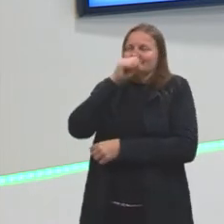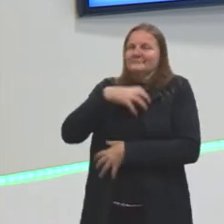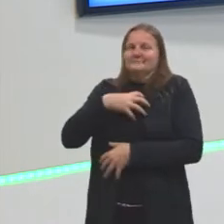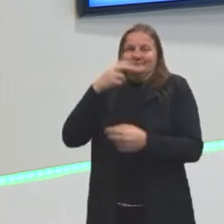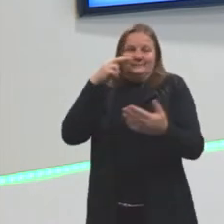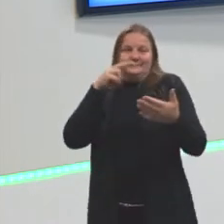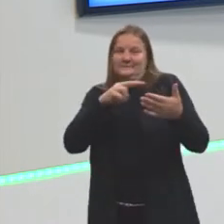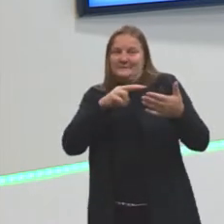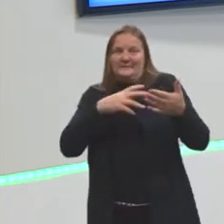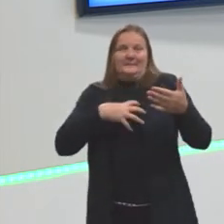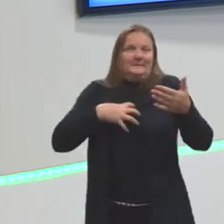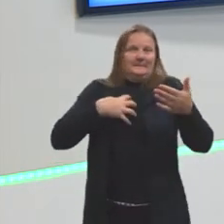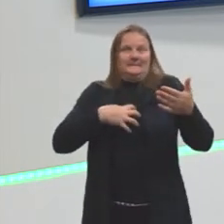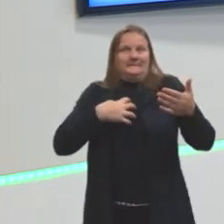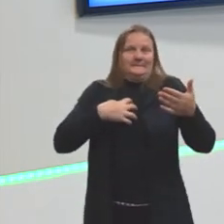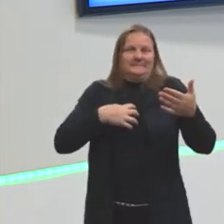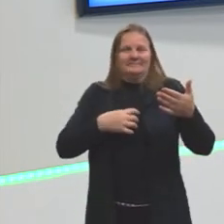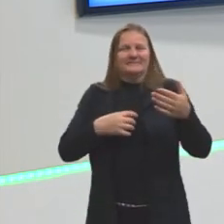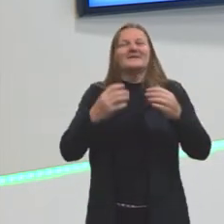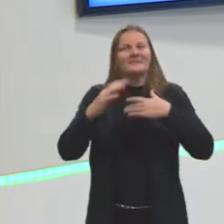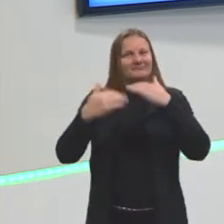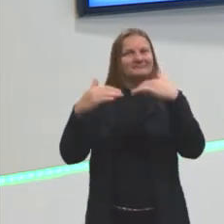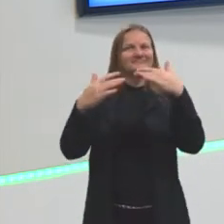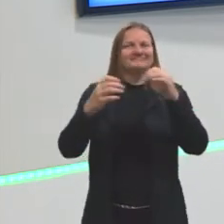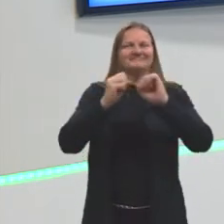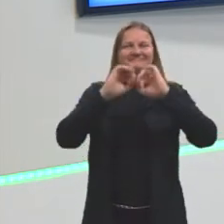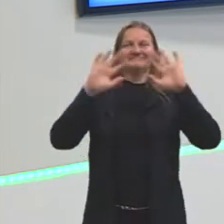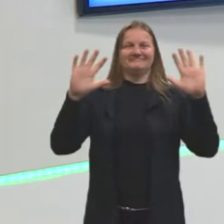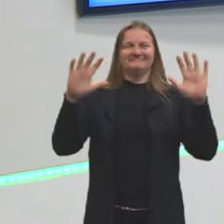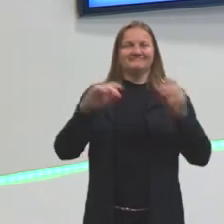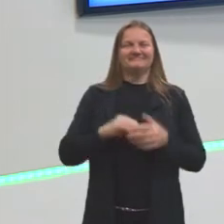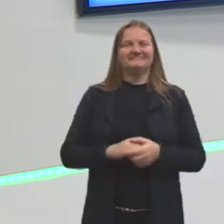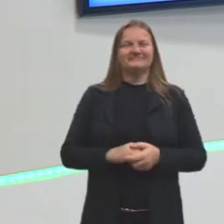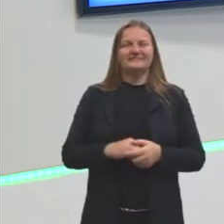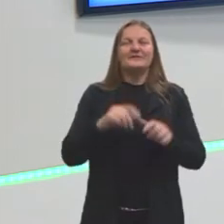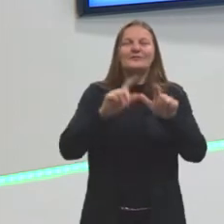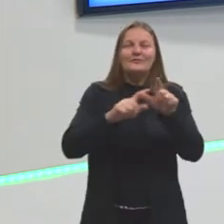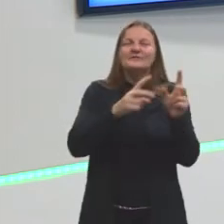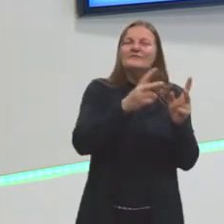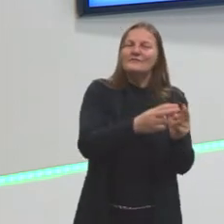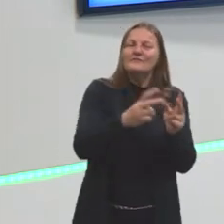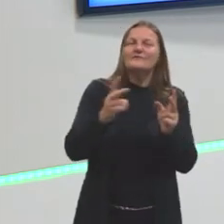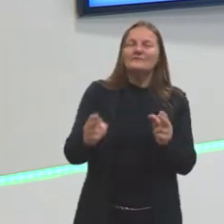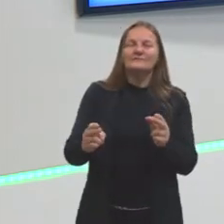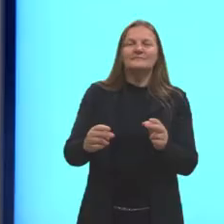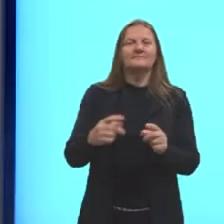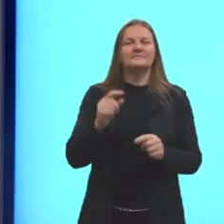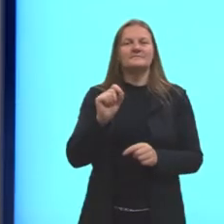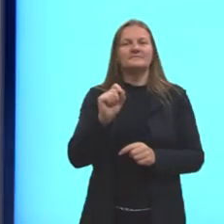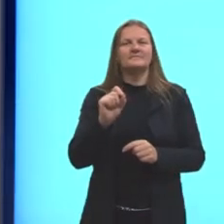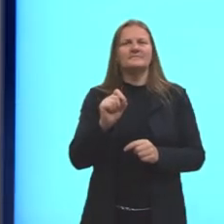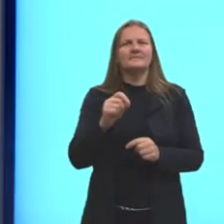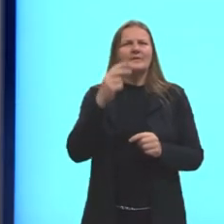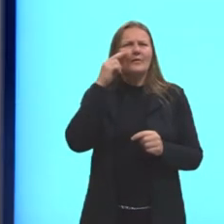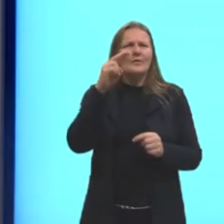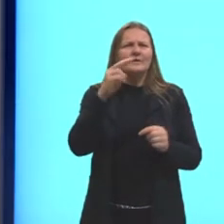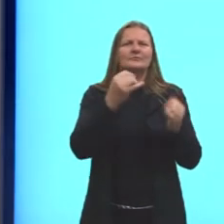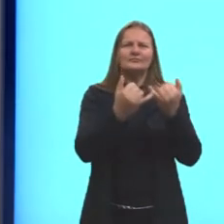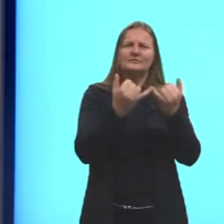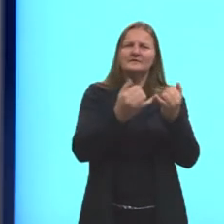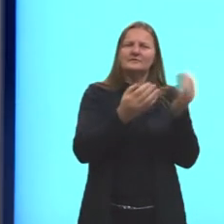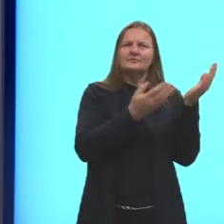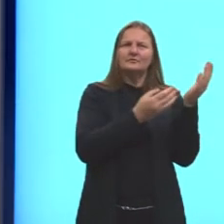para a questão E aí vamos desenvolver o que a gente vai utilizar a fatoração só que olhando pros